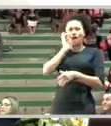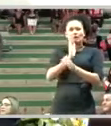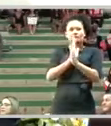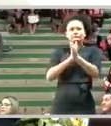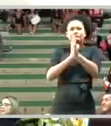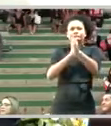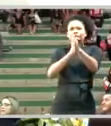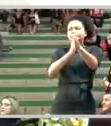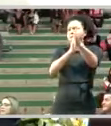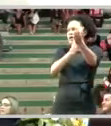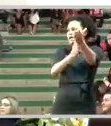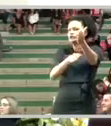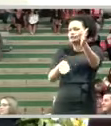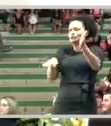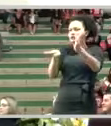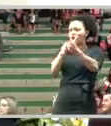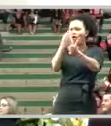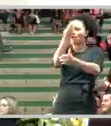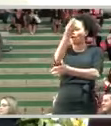centímetro.